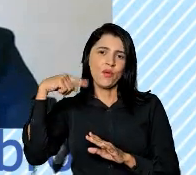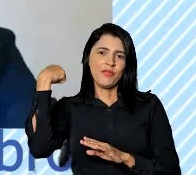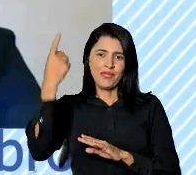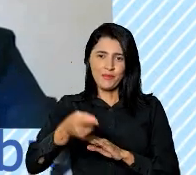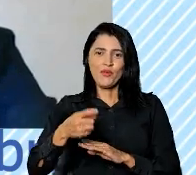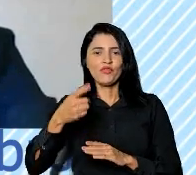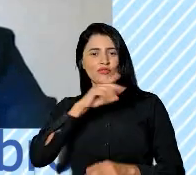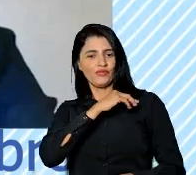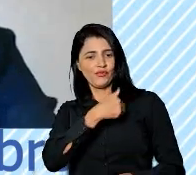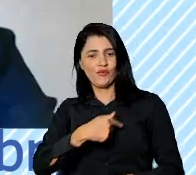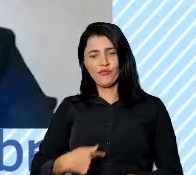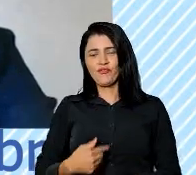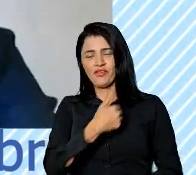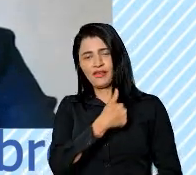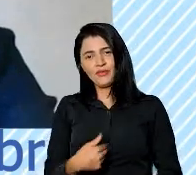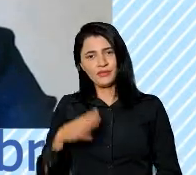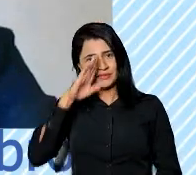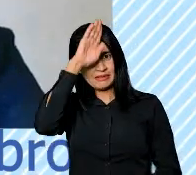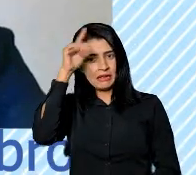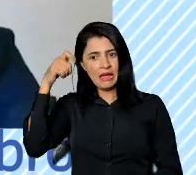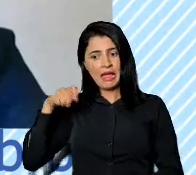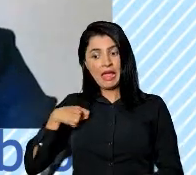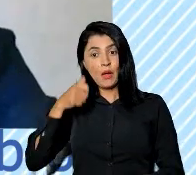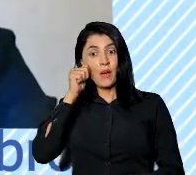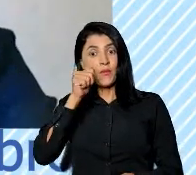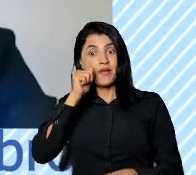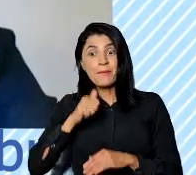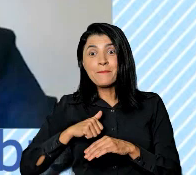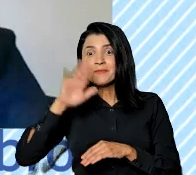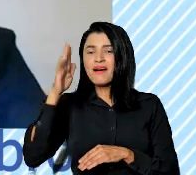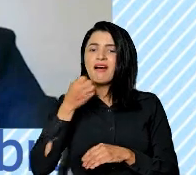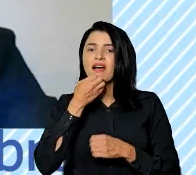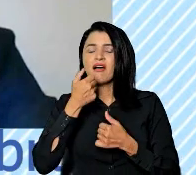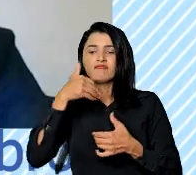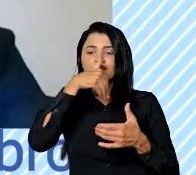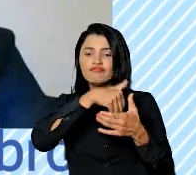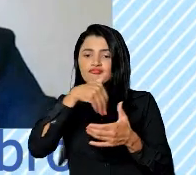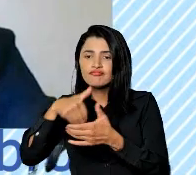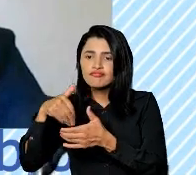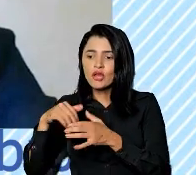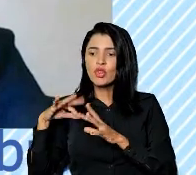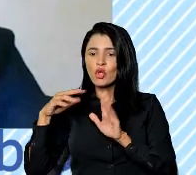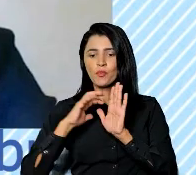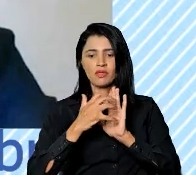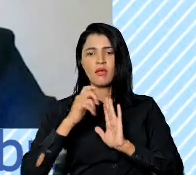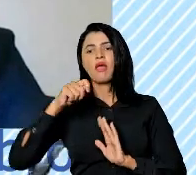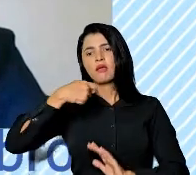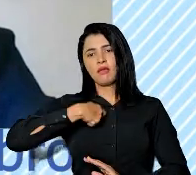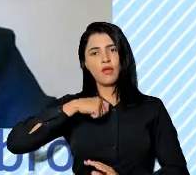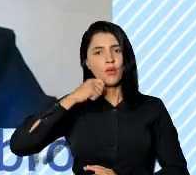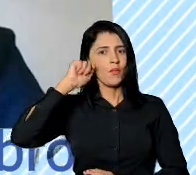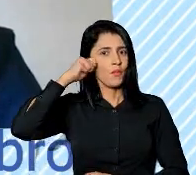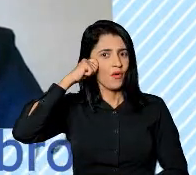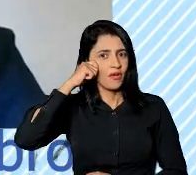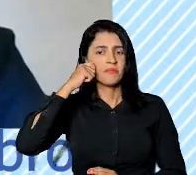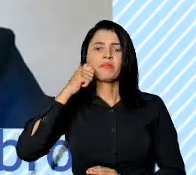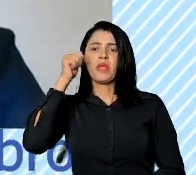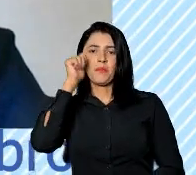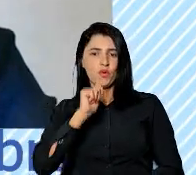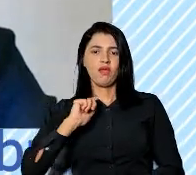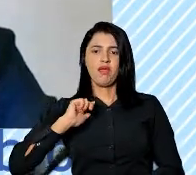a mulher mais bem votada em todo o Brasil, entre todos os partidos, sendo eu uma mulher negra, uma mulher travesti,